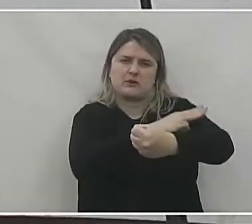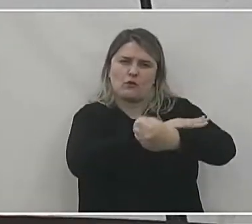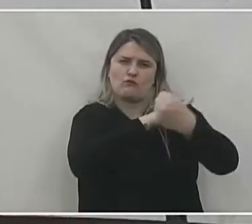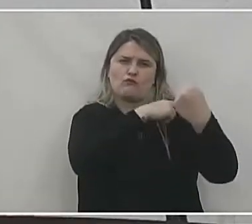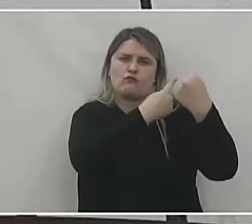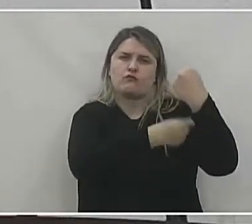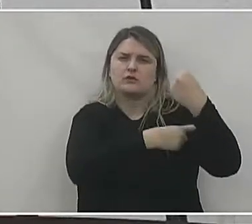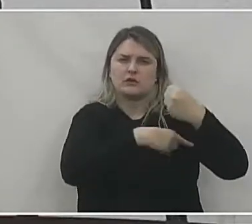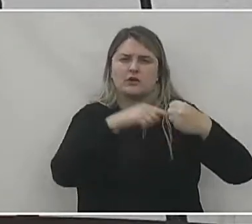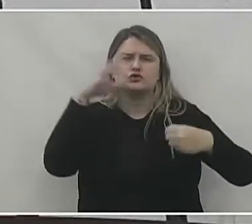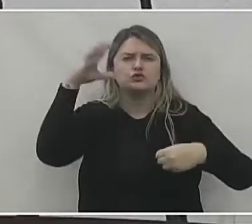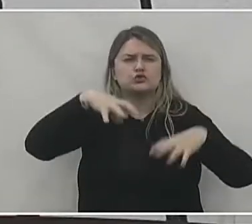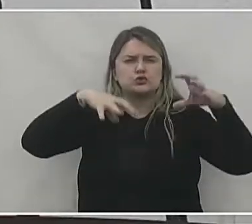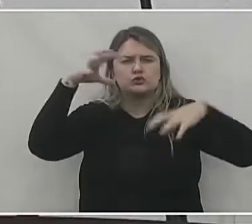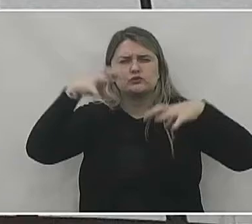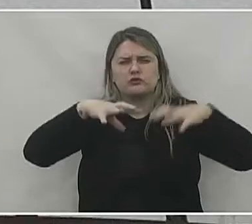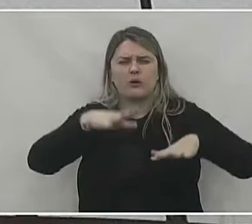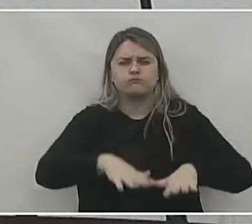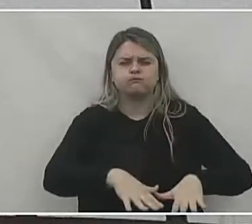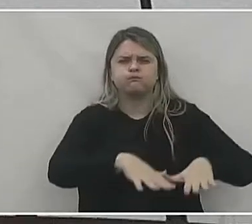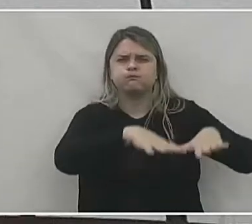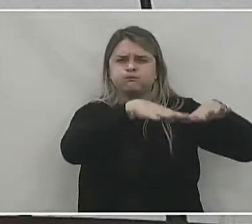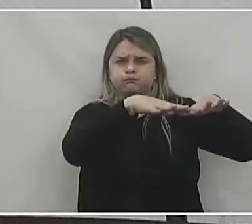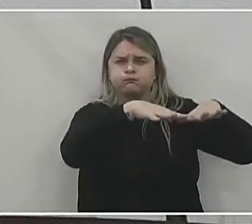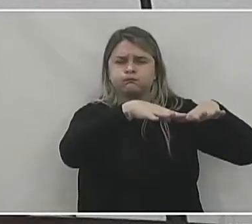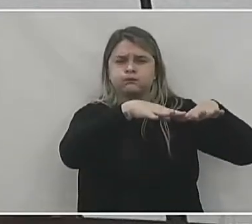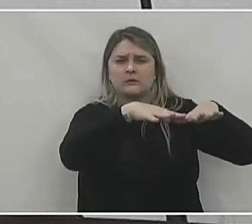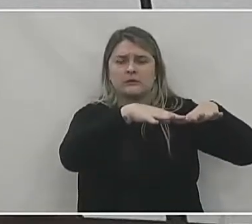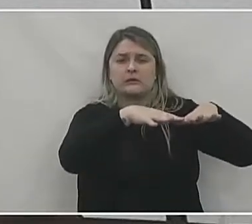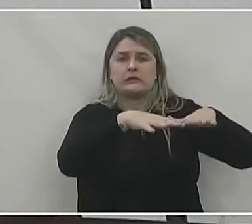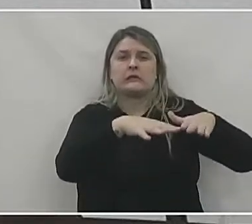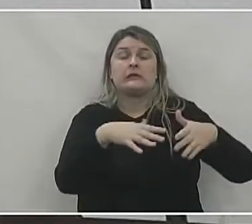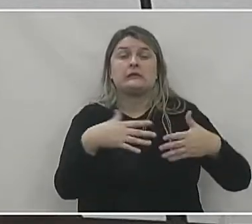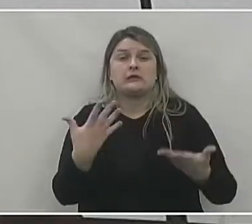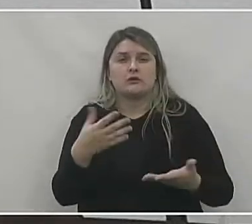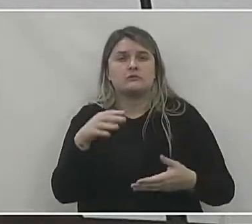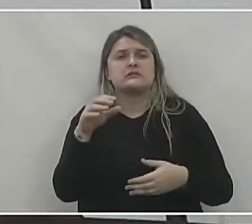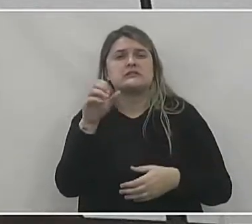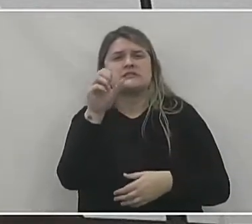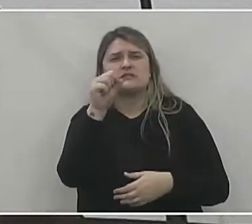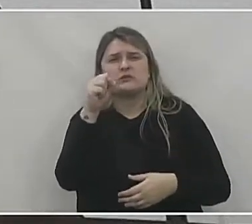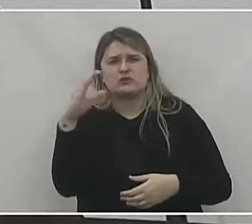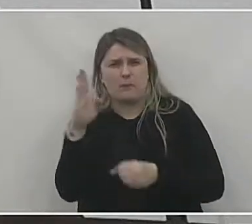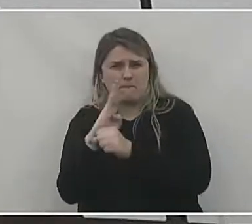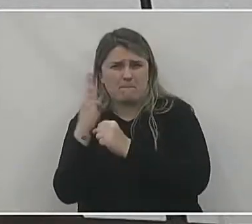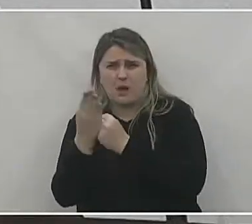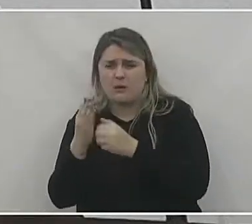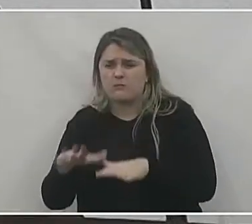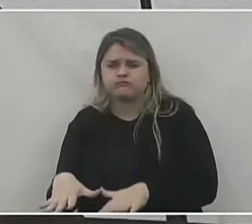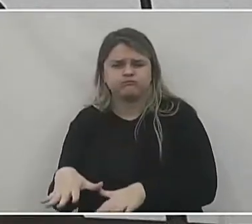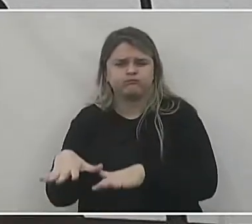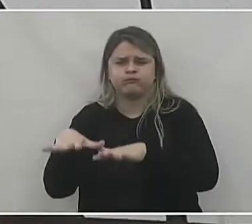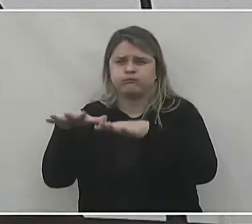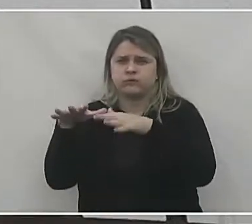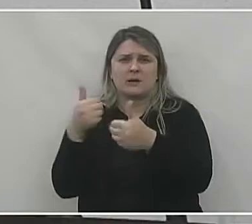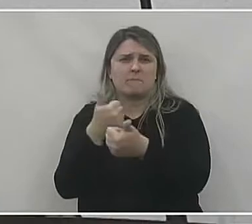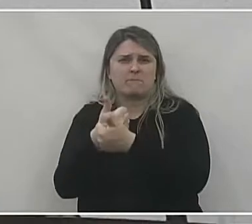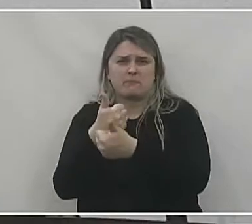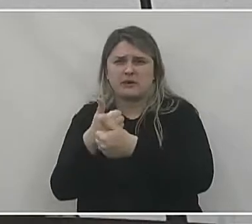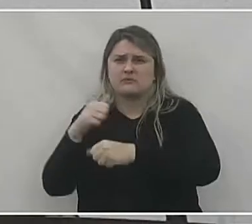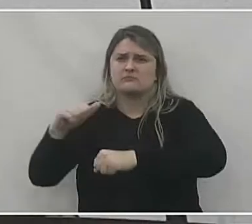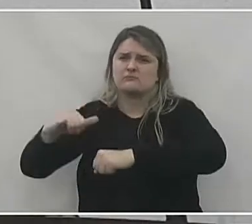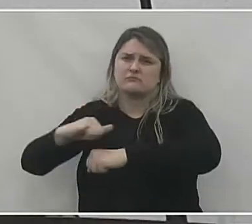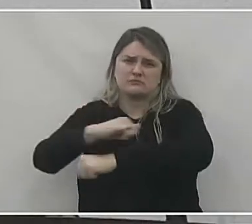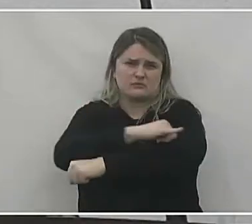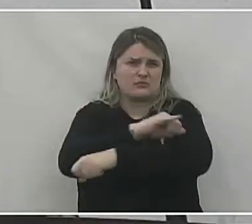alagava. Aquele tempo chovia mais do que hoje, né? E aqui para São Cristóvão, vocês sabem o problema que era ali, perto do aeroporto,